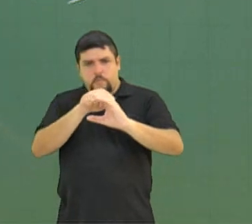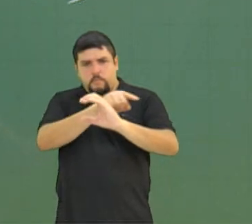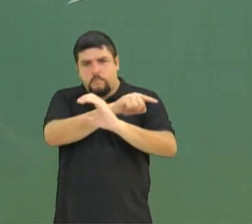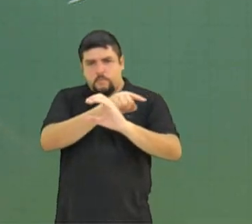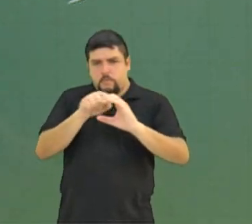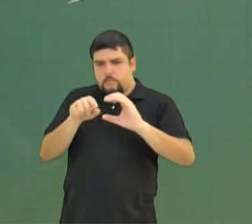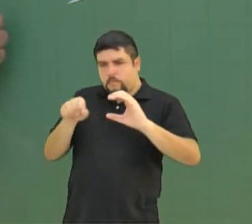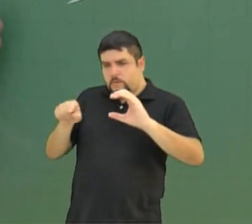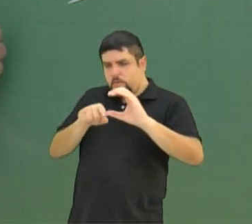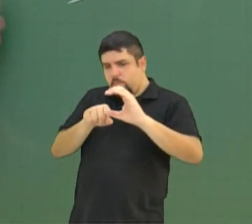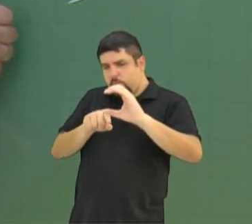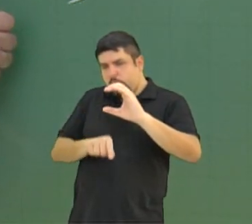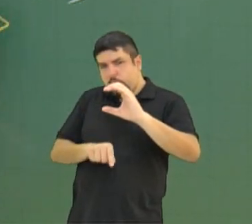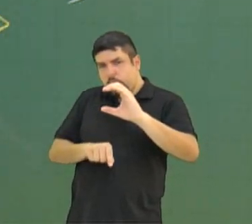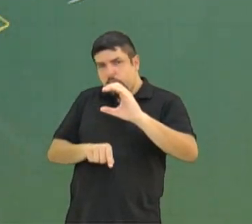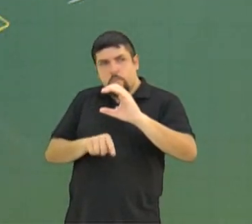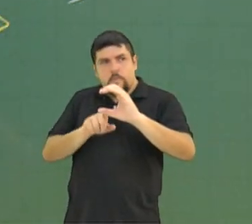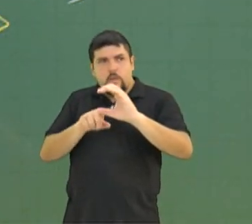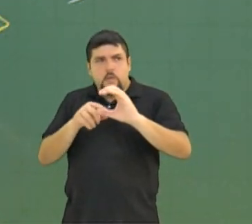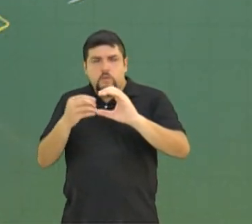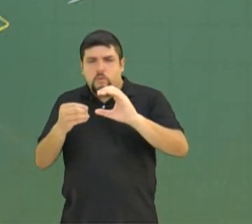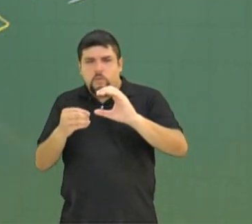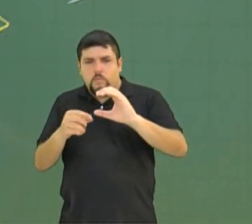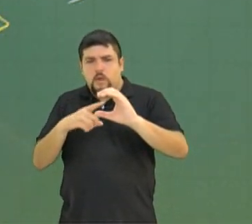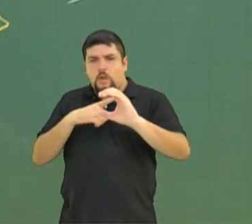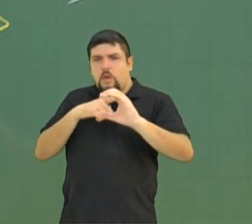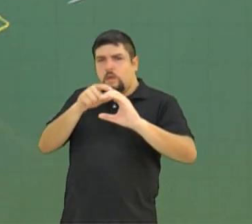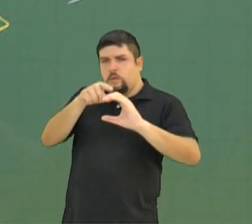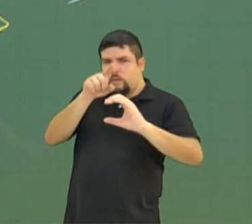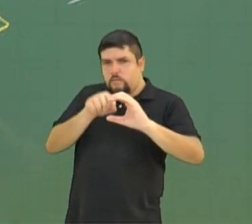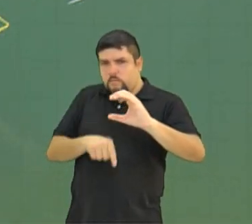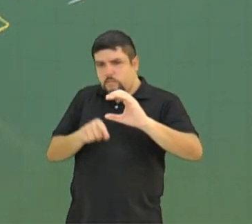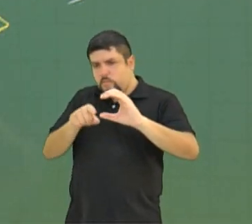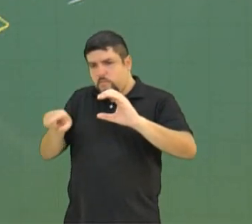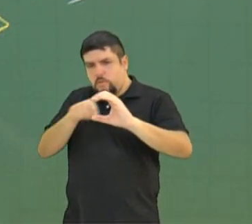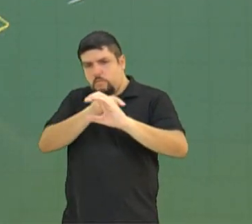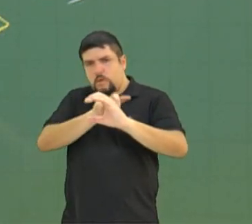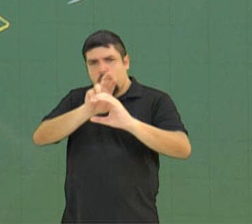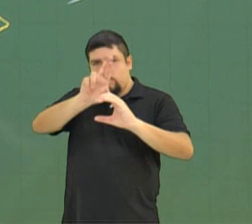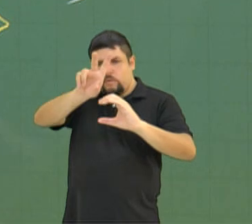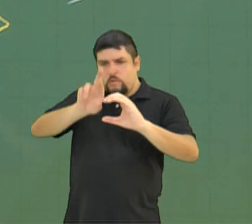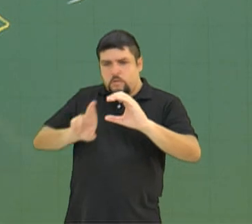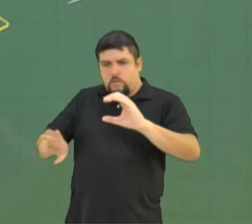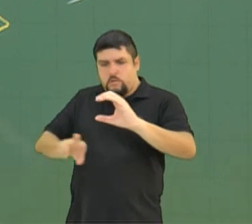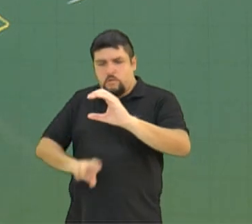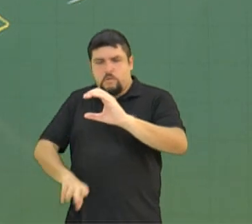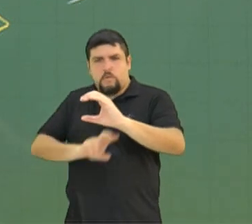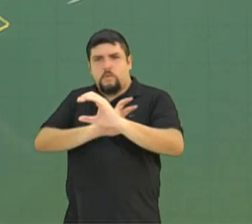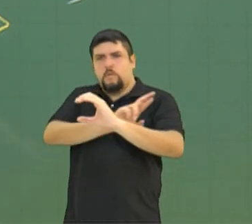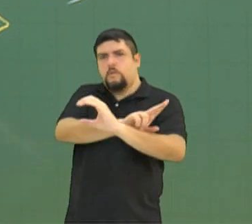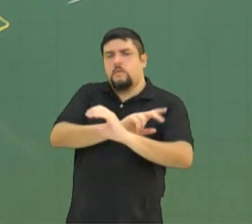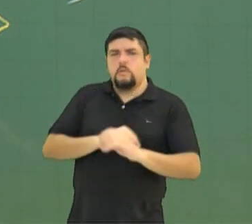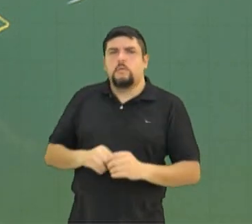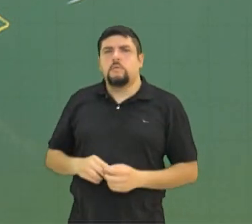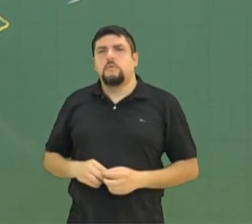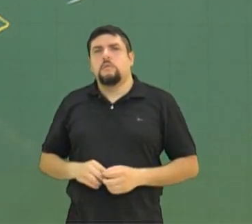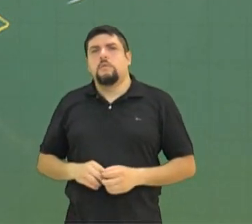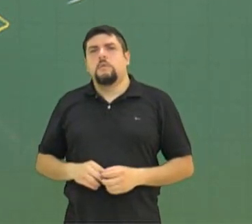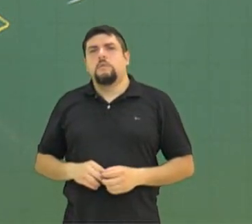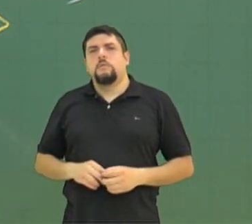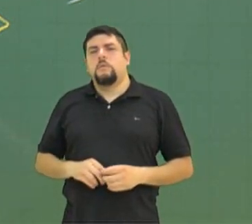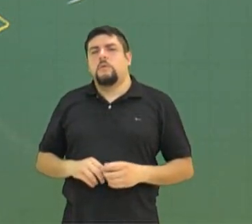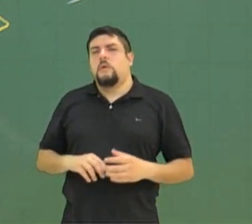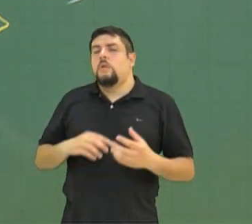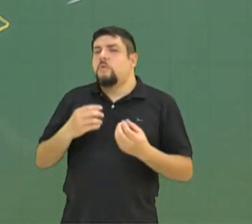carbono aqui, ele possui 4 lados diferentes, galera. Então, esse